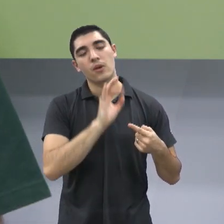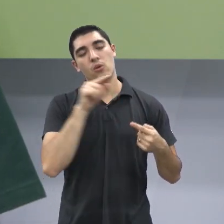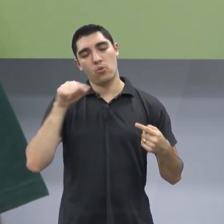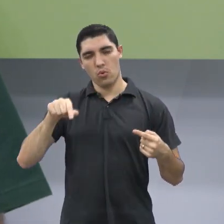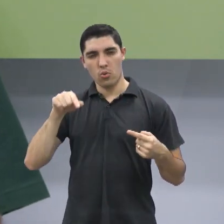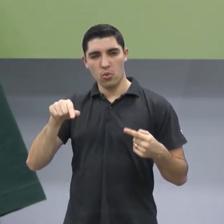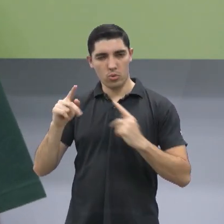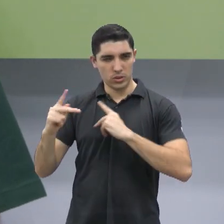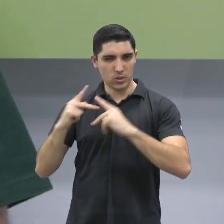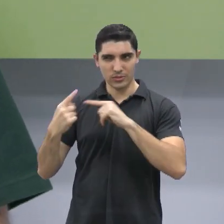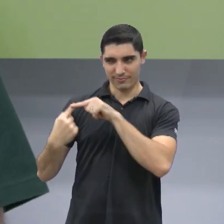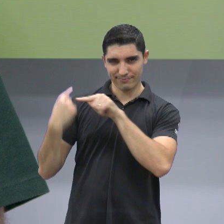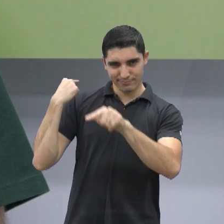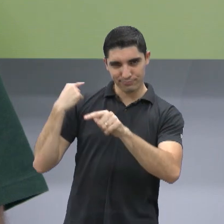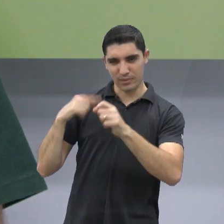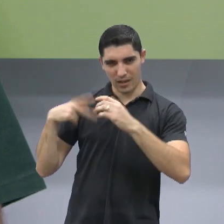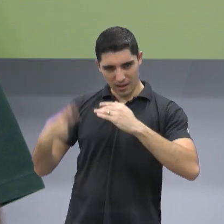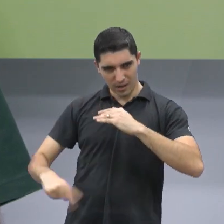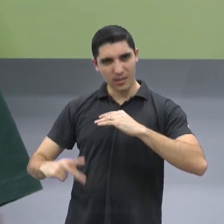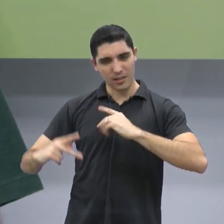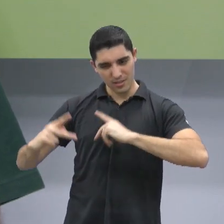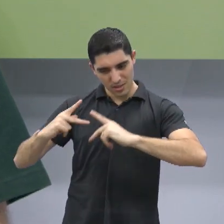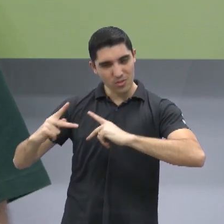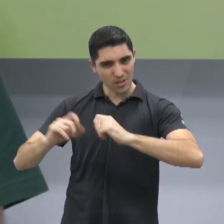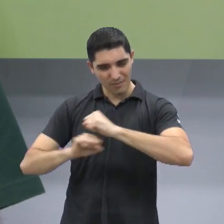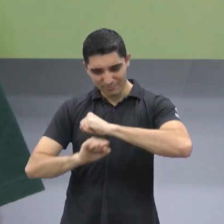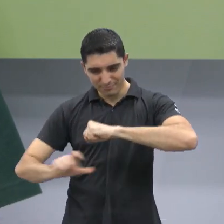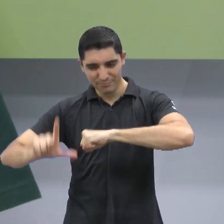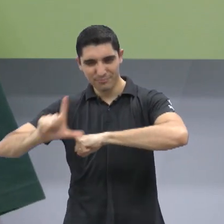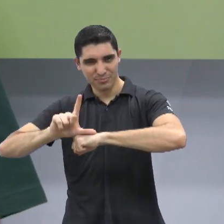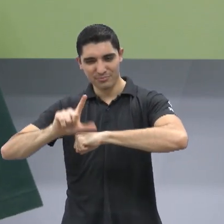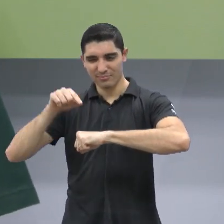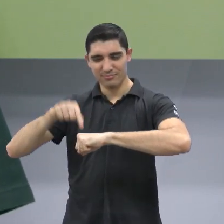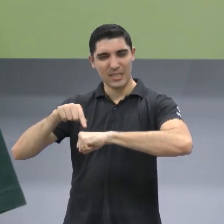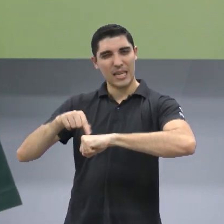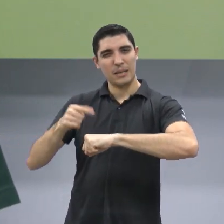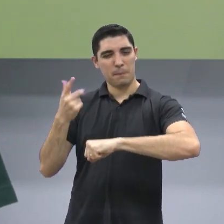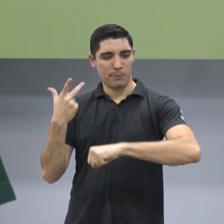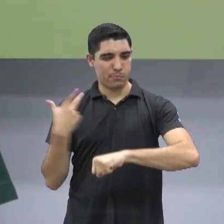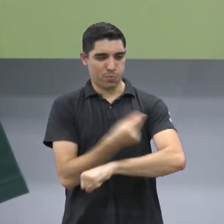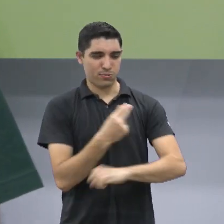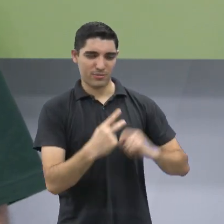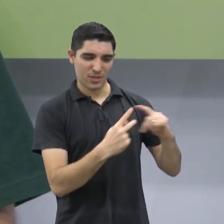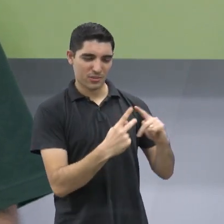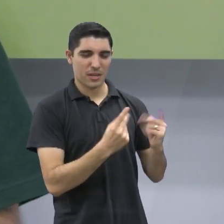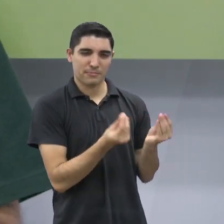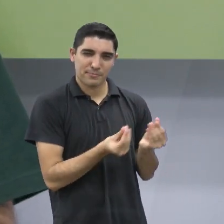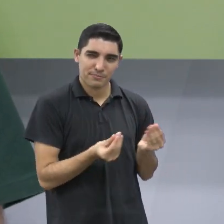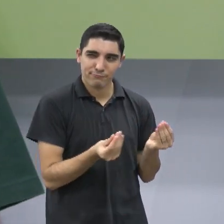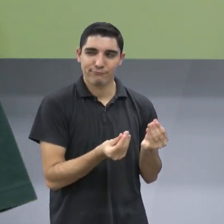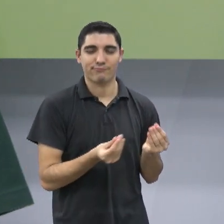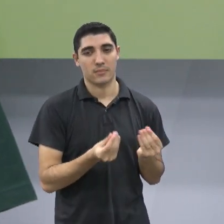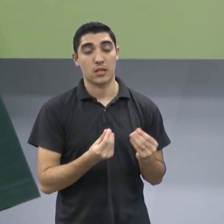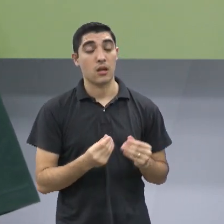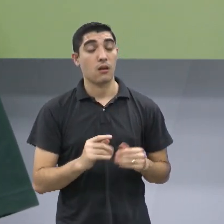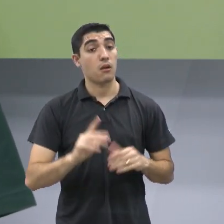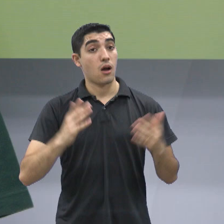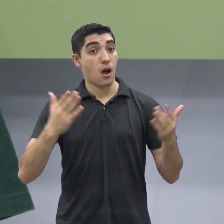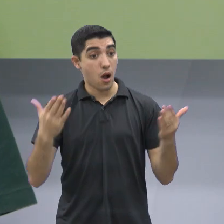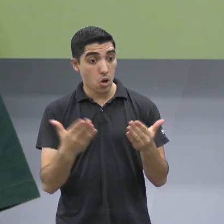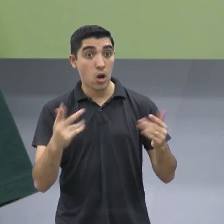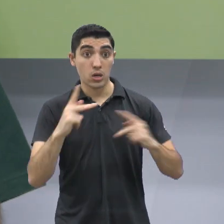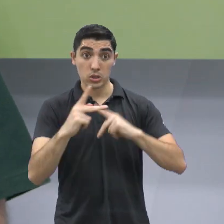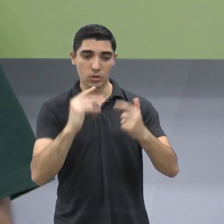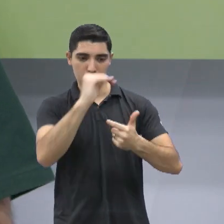contra o São Lourenço aqui em São José dos Campos, conseguiu dar a volta por cima, conseguiu se classificar em 8º e aí foge dos